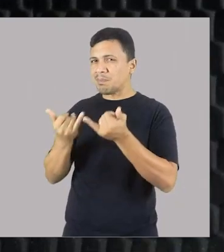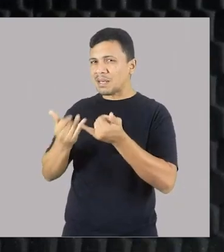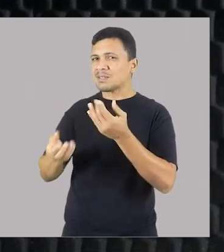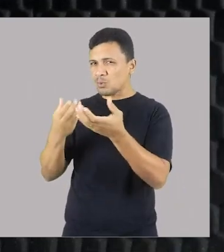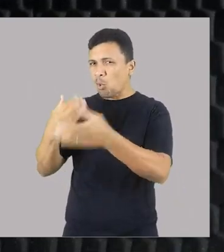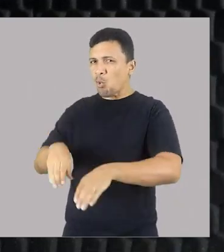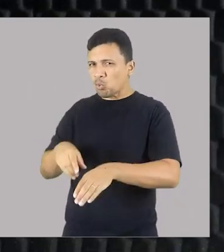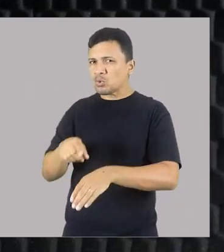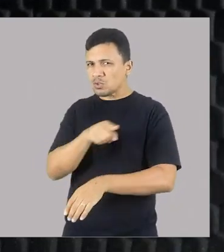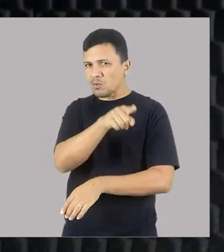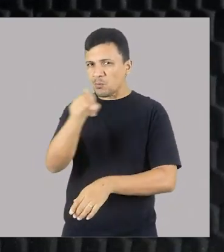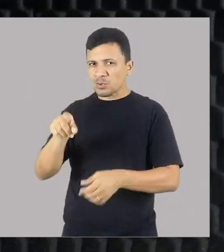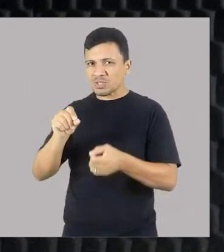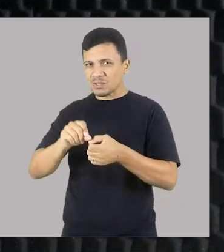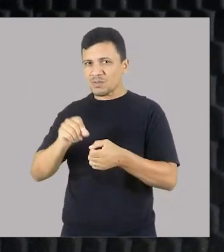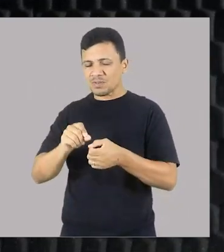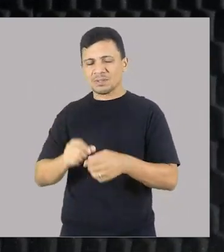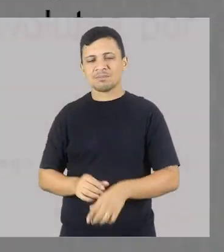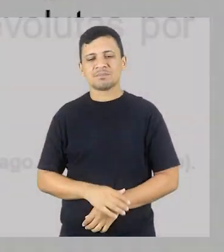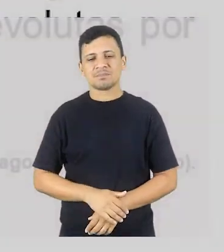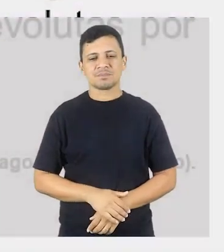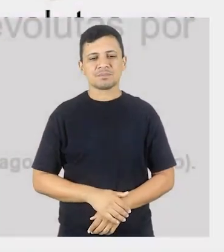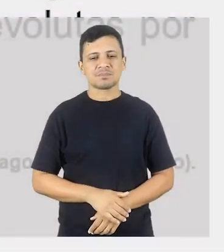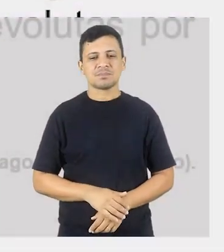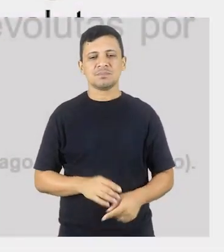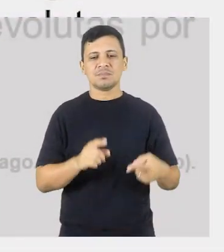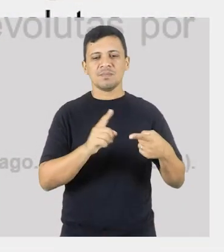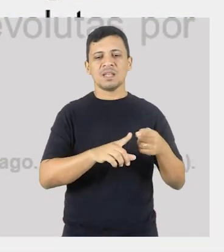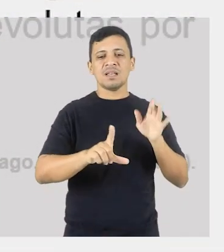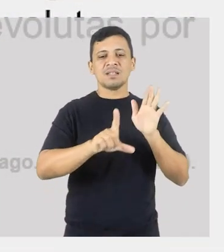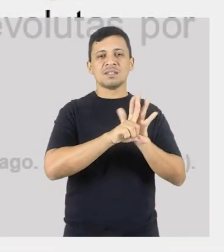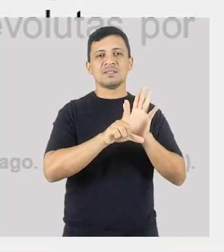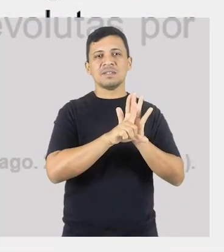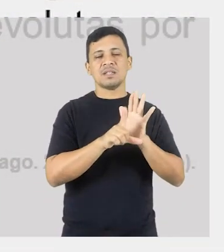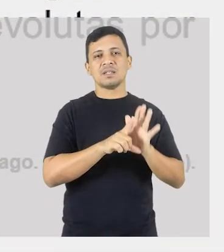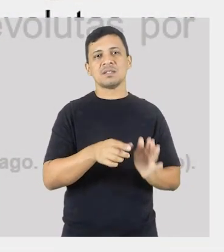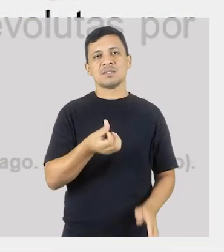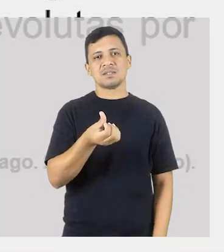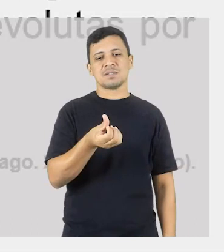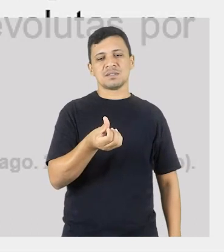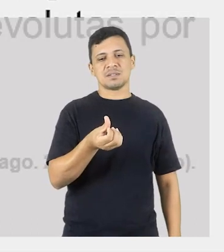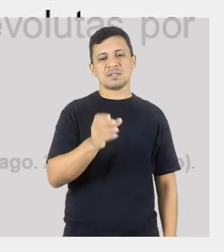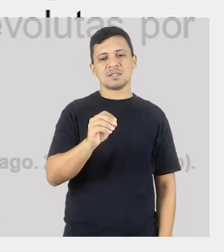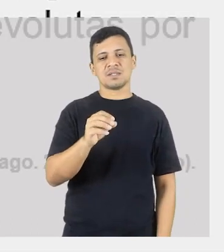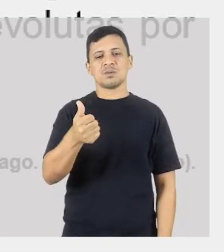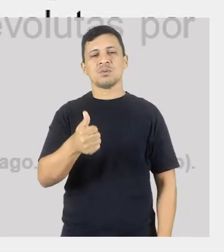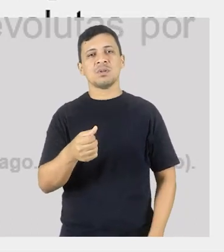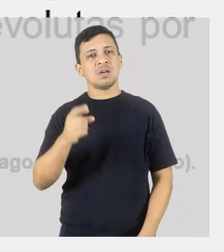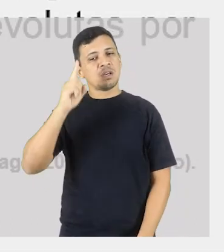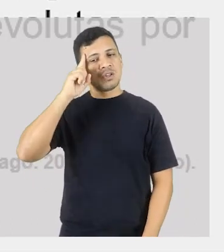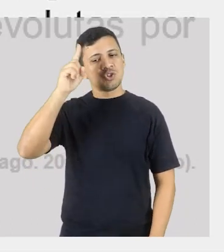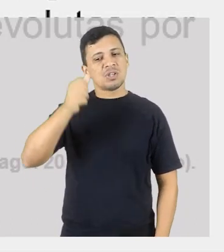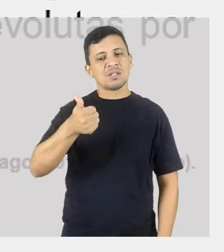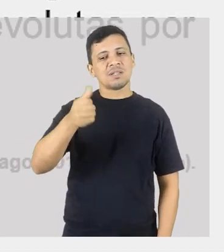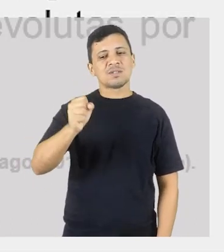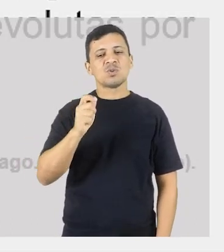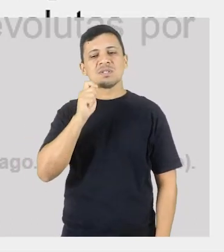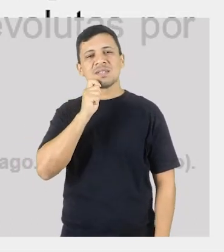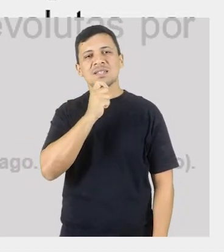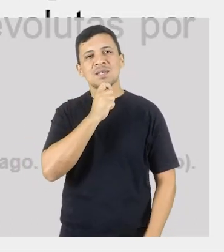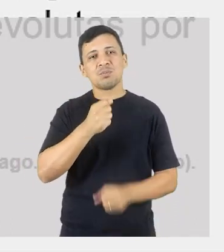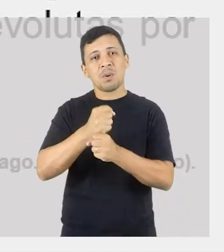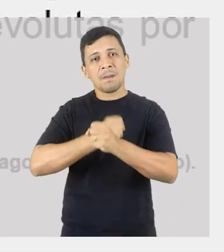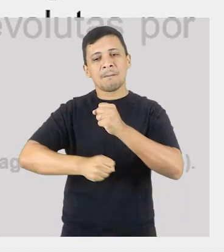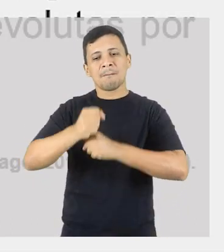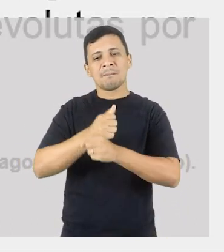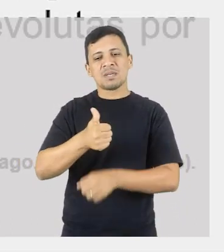concurso que vocês vão fazer a nível nacional. Lei número 611, de 18 de setembro de 1850.